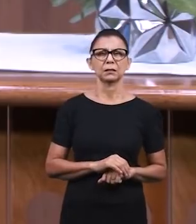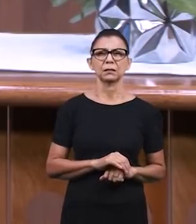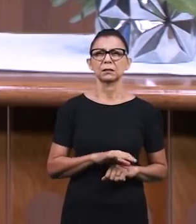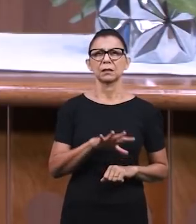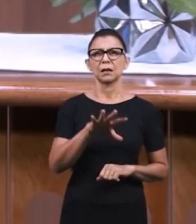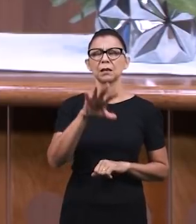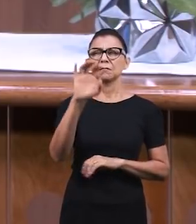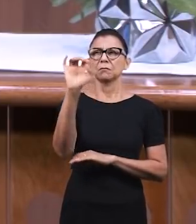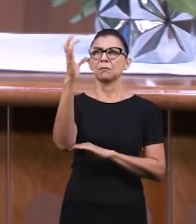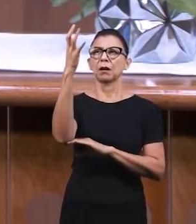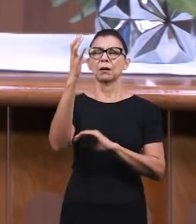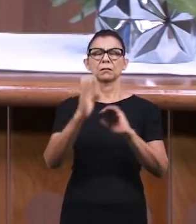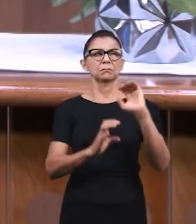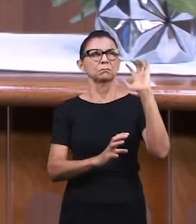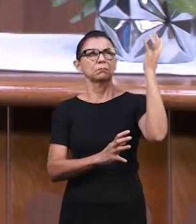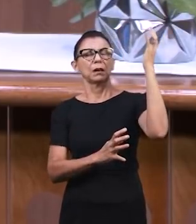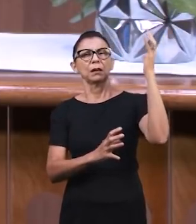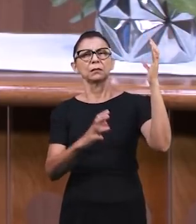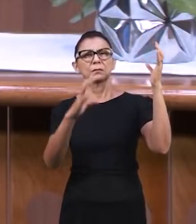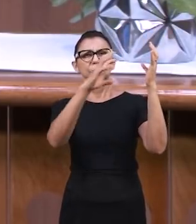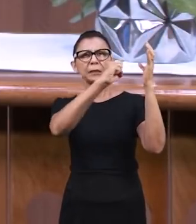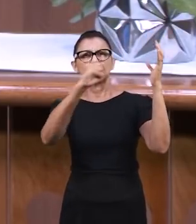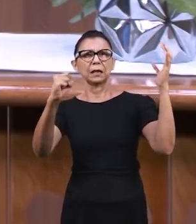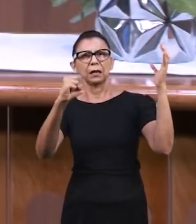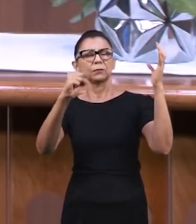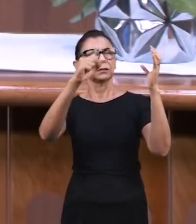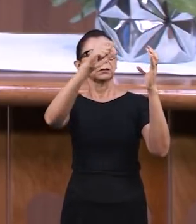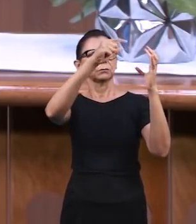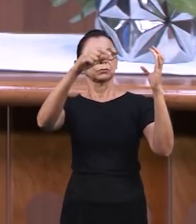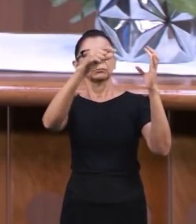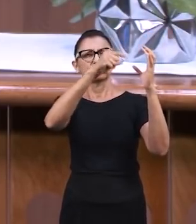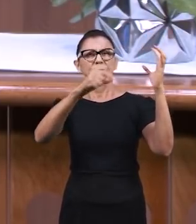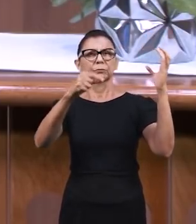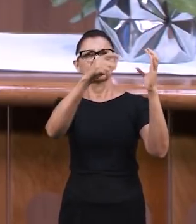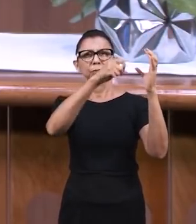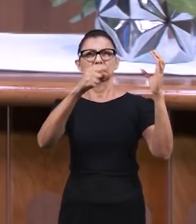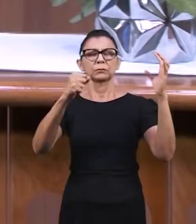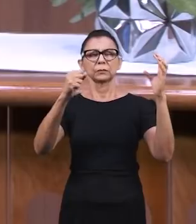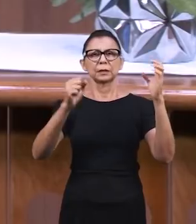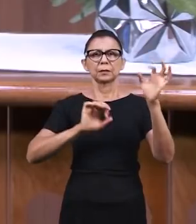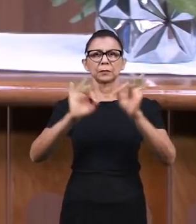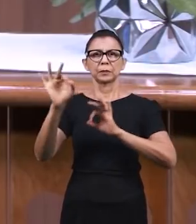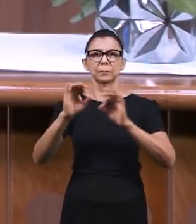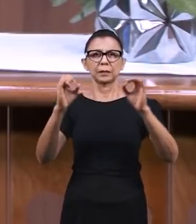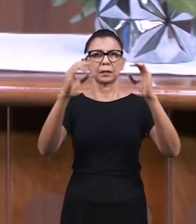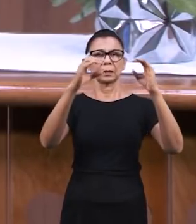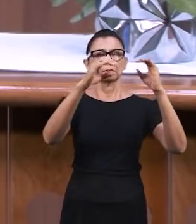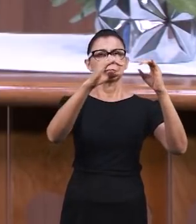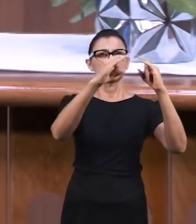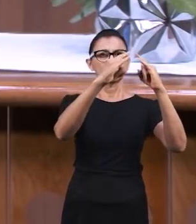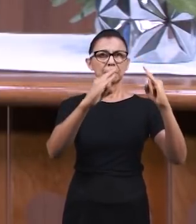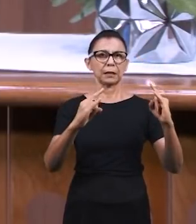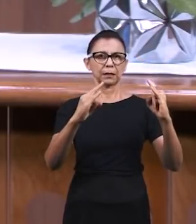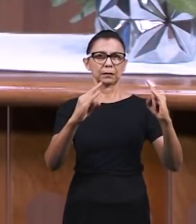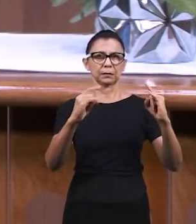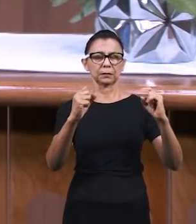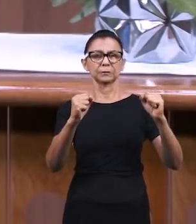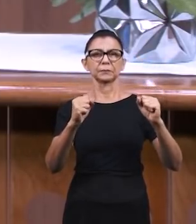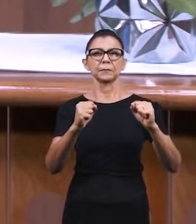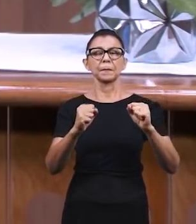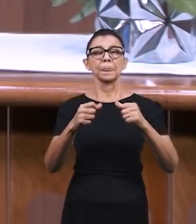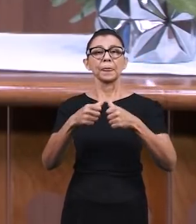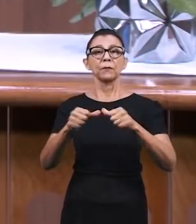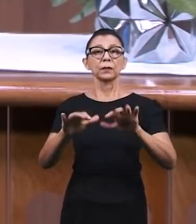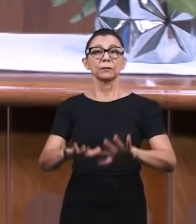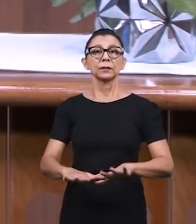galhos, de toda aquela plantação. Eles faziam aquelas barracas e ficavam ali durante 7